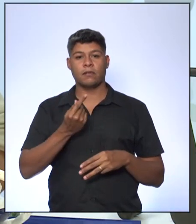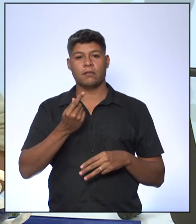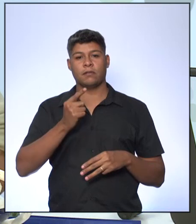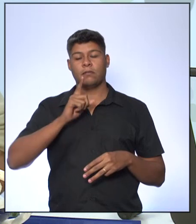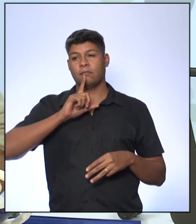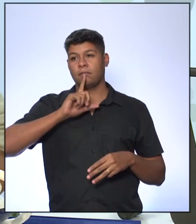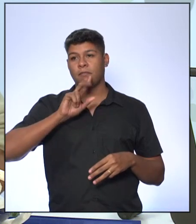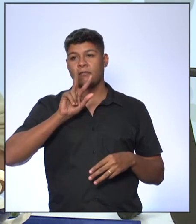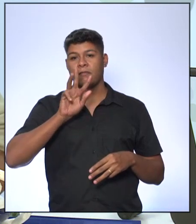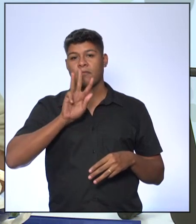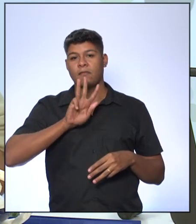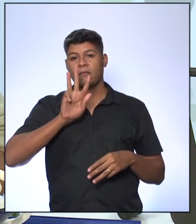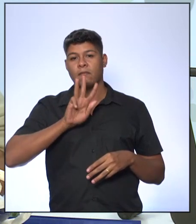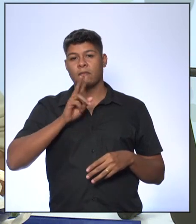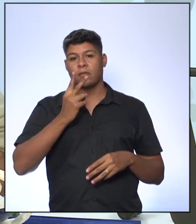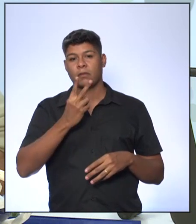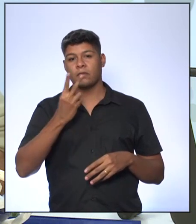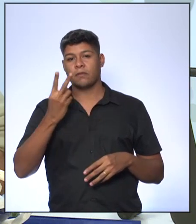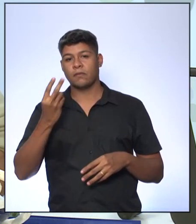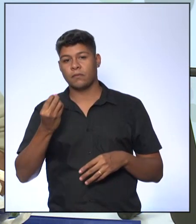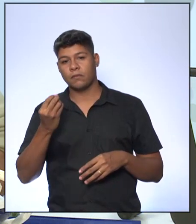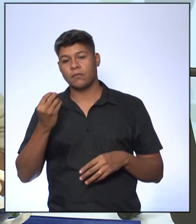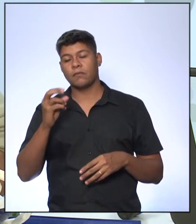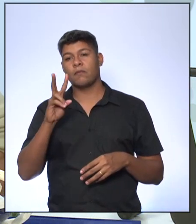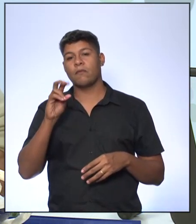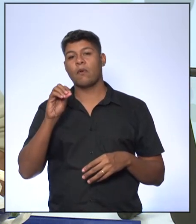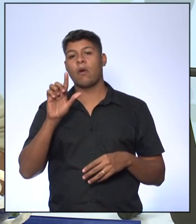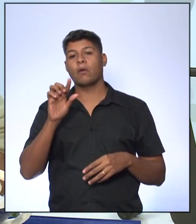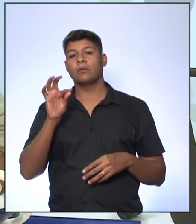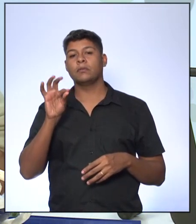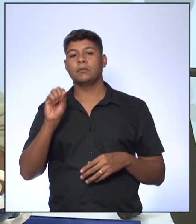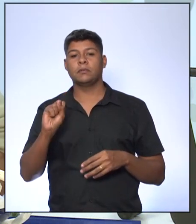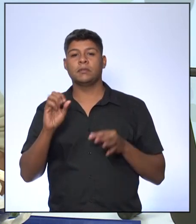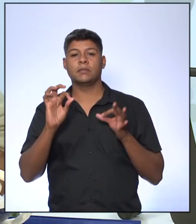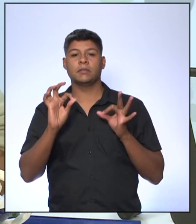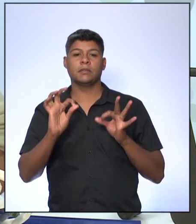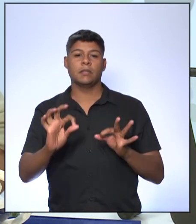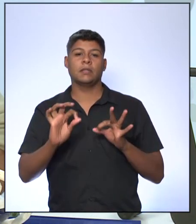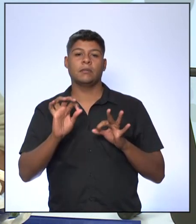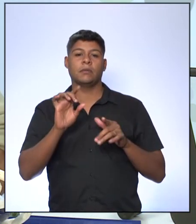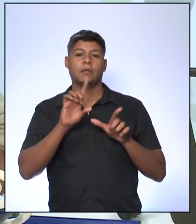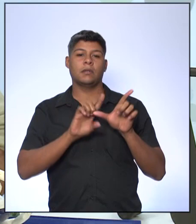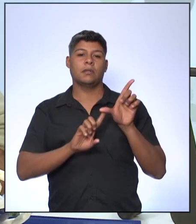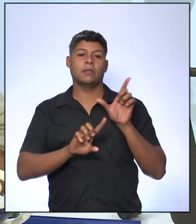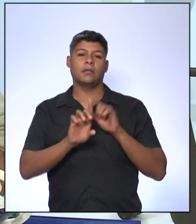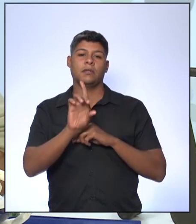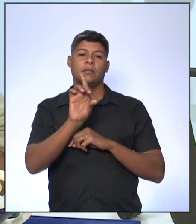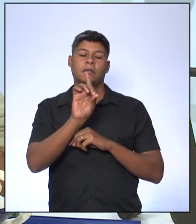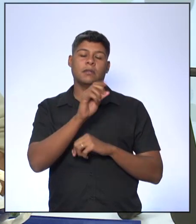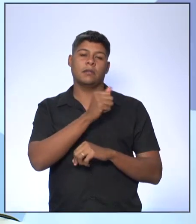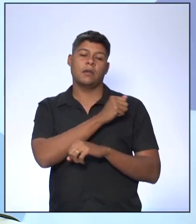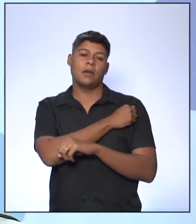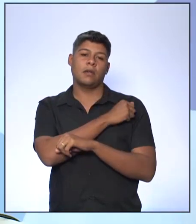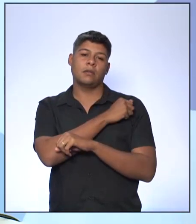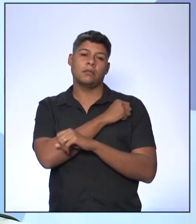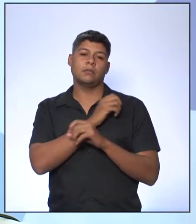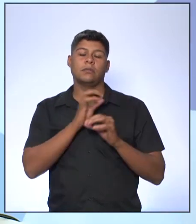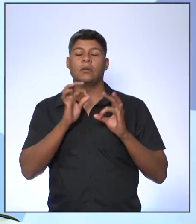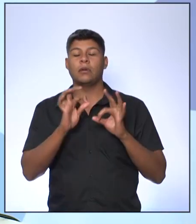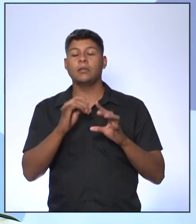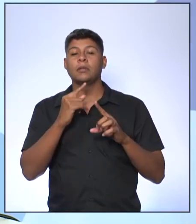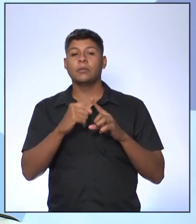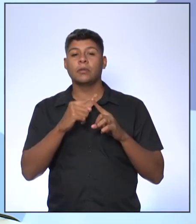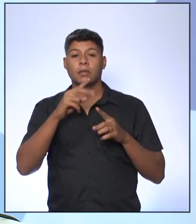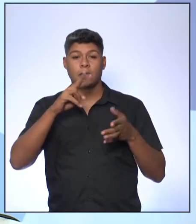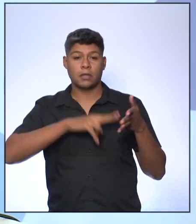watts. 220 volts, né? Tá certinho, a alternativa D, mano, os alunos é E a leitura está fundamental. correta, né? Porque